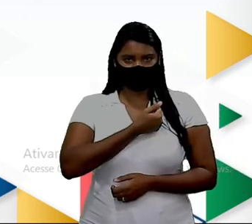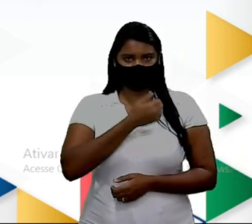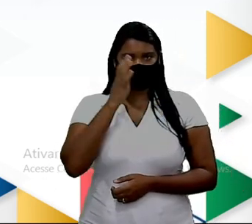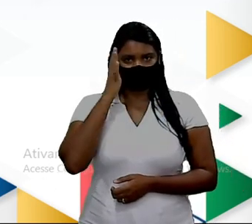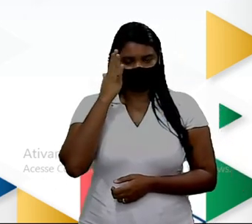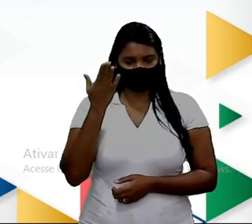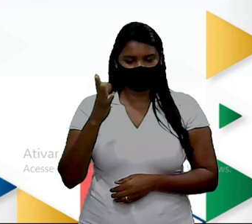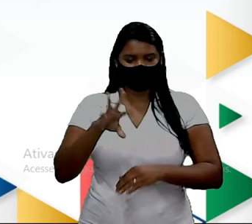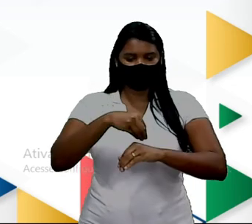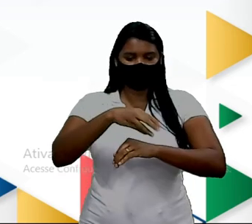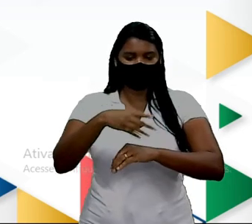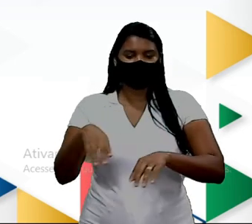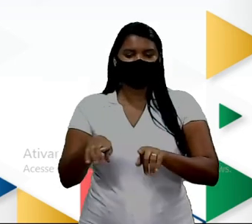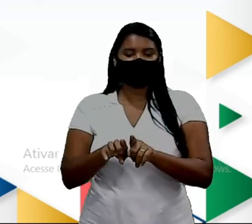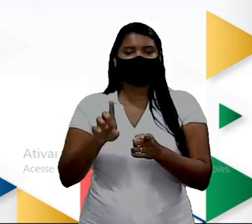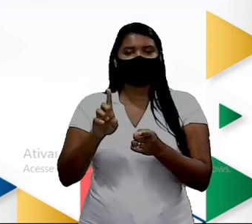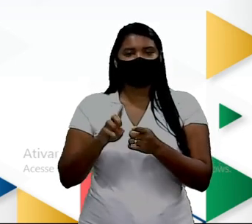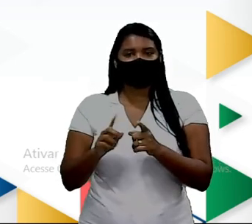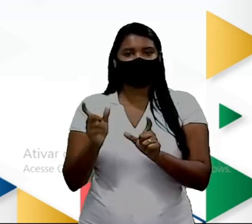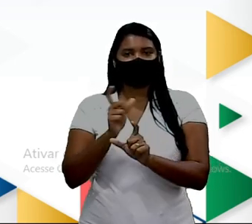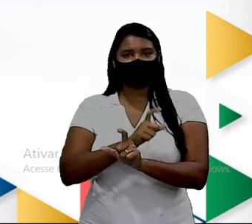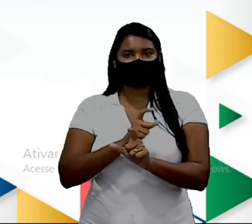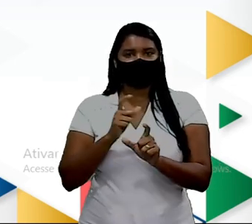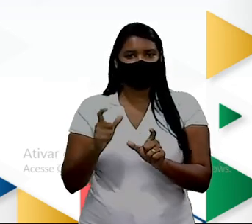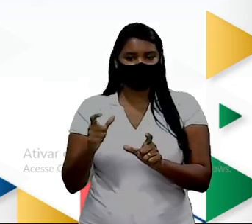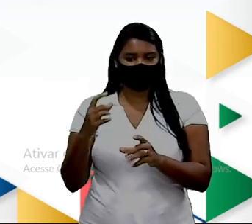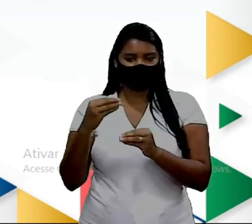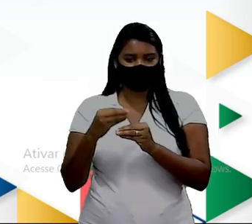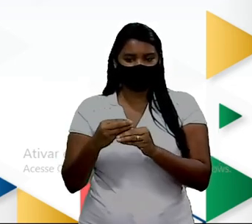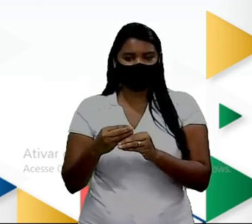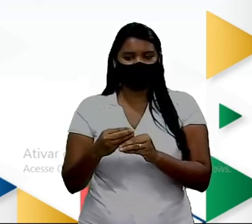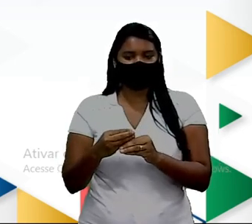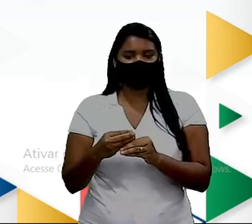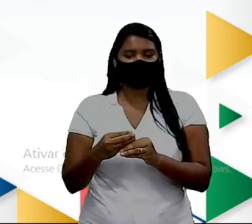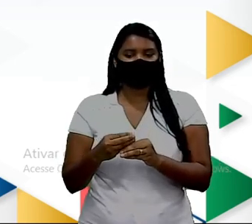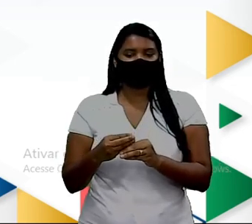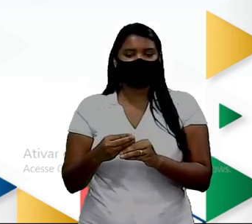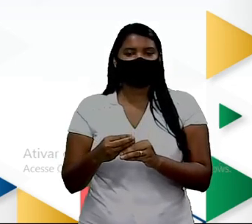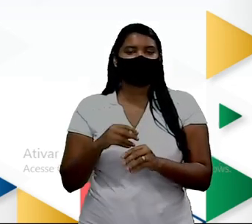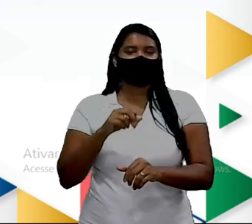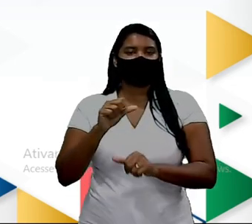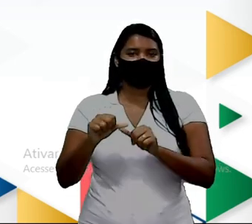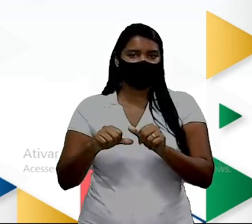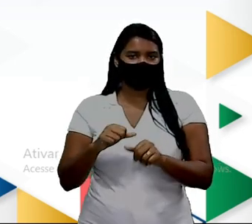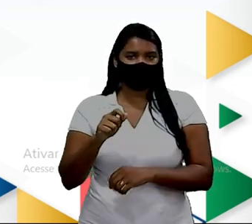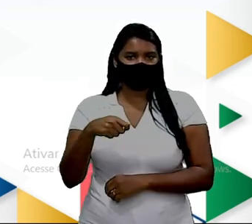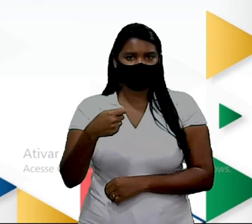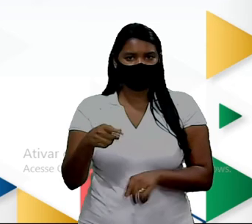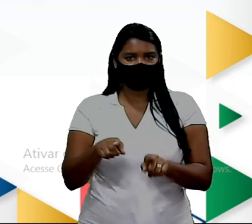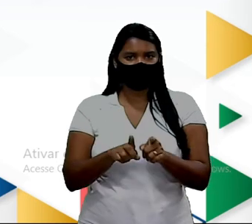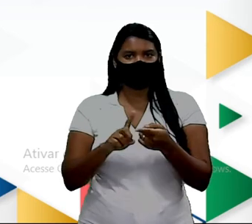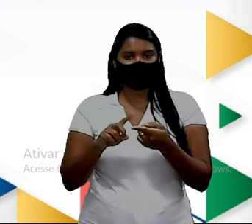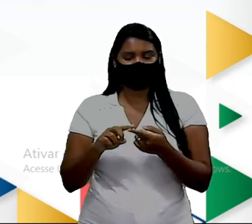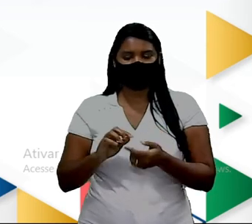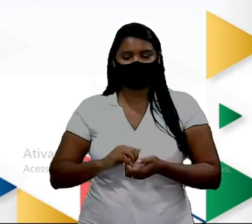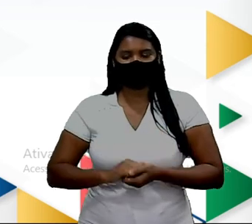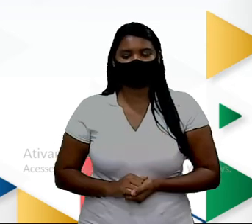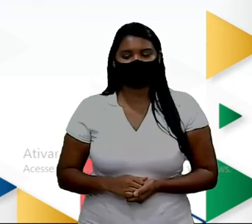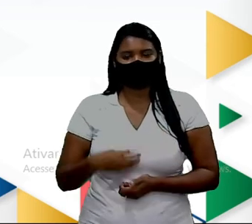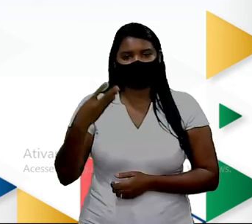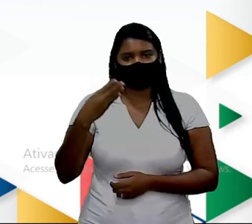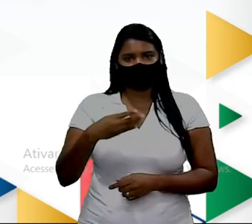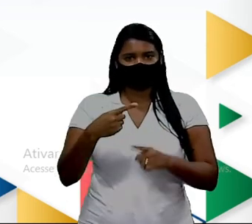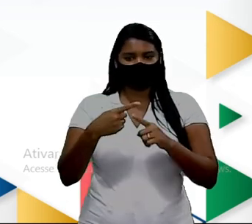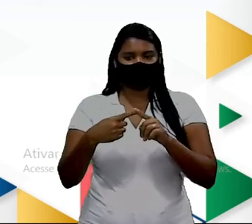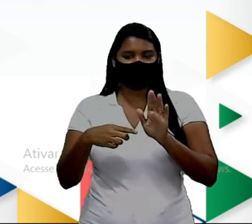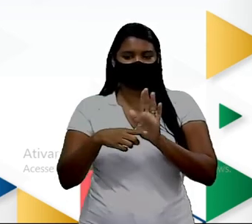número. Passa esse 12 para o outro lado, passa esse x para o lado de cá e muda o sinal de cada um deles, tá bom? 4x